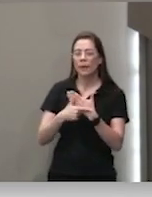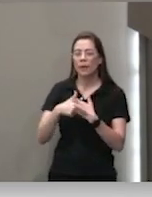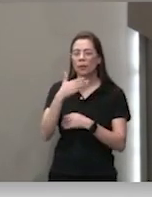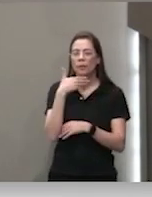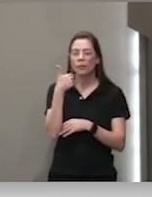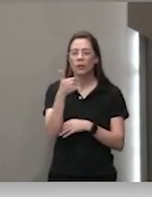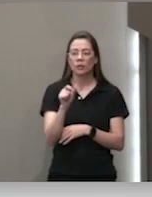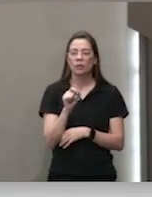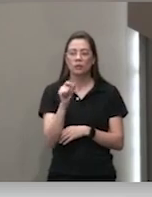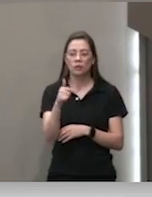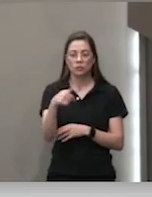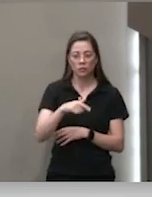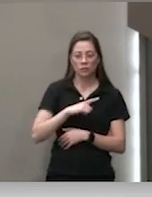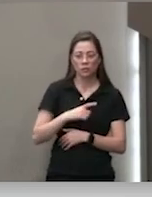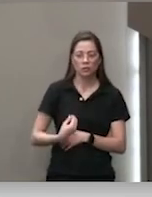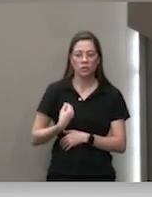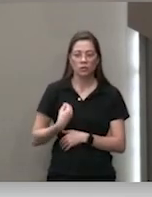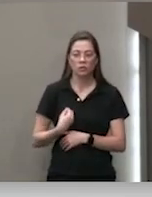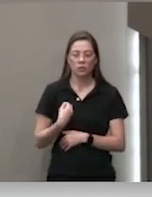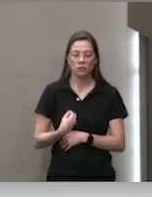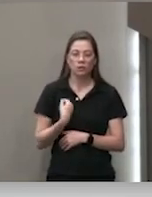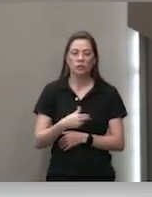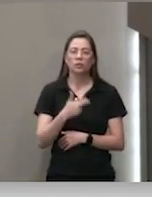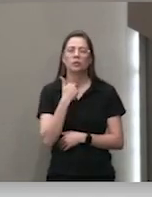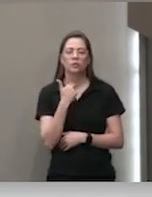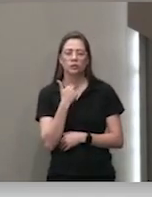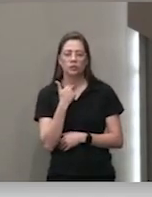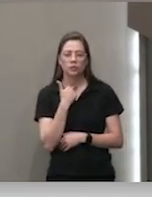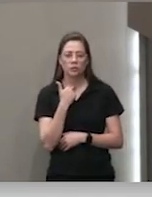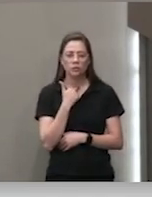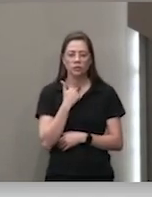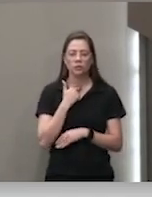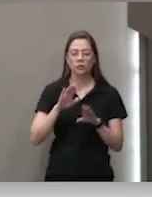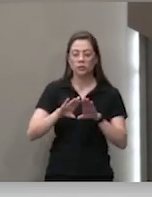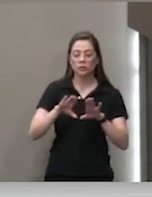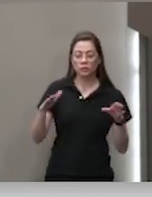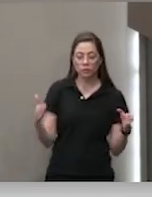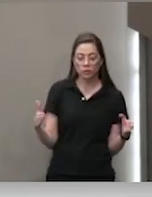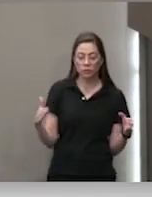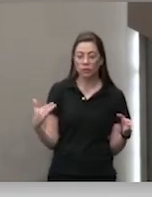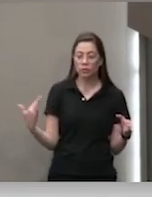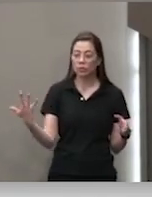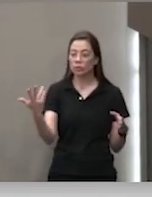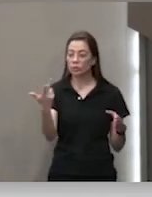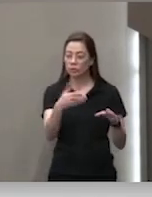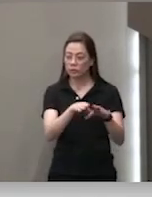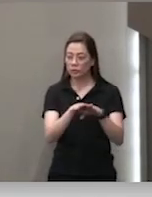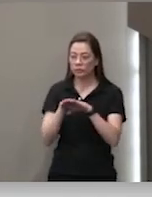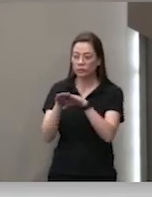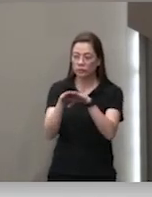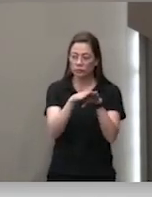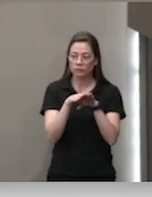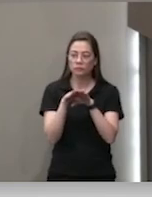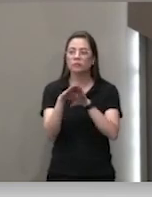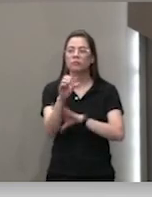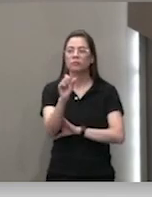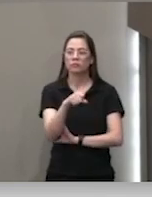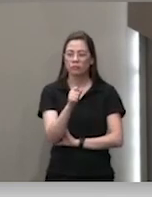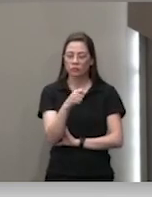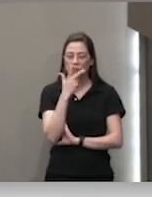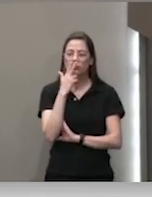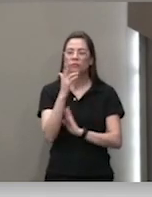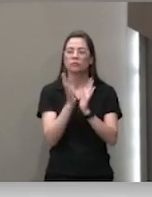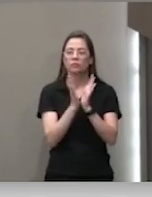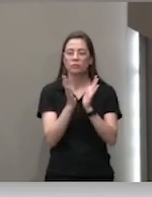ninguém. Aqui nós estamos ocupando as 21 cadeiras, mas todos nós somos iguais, como